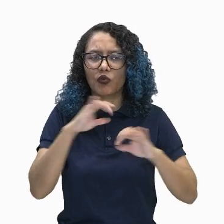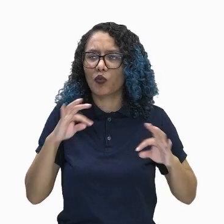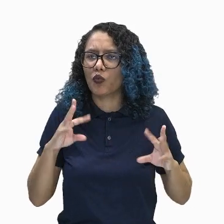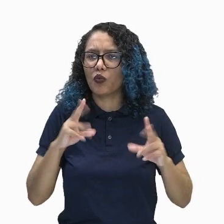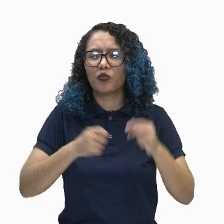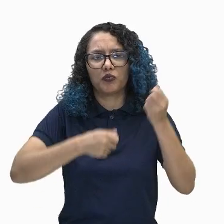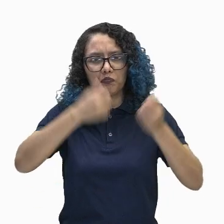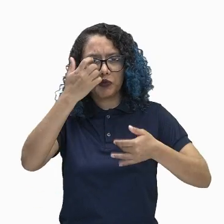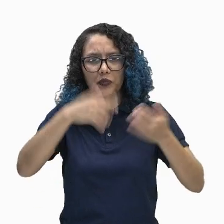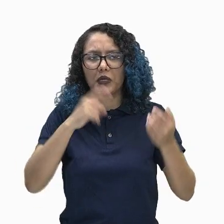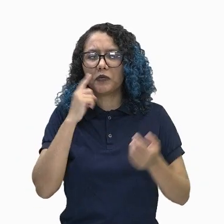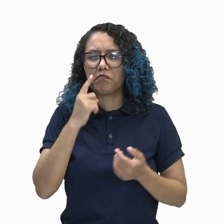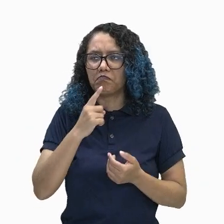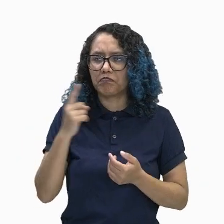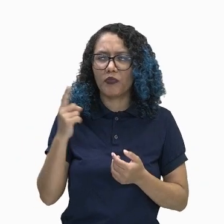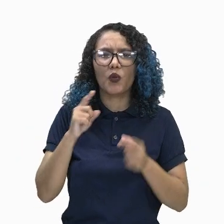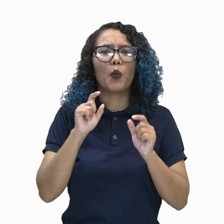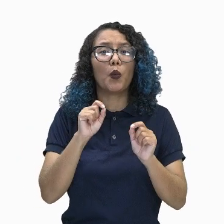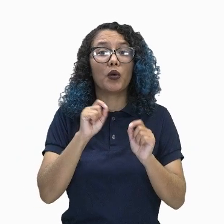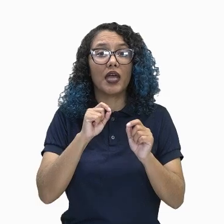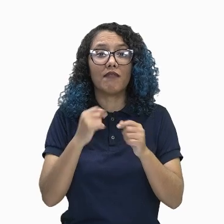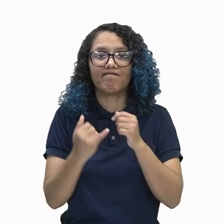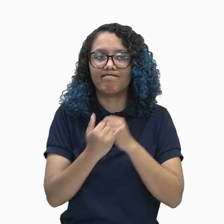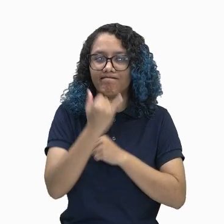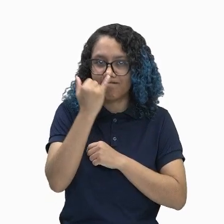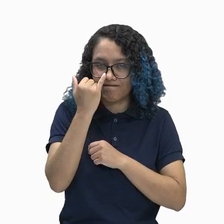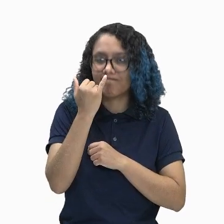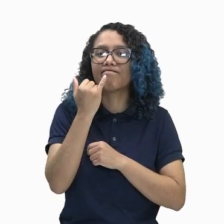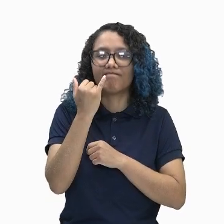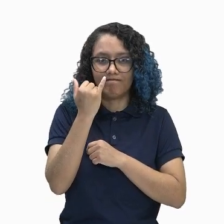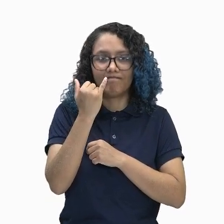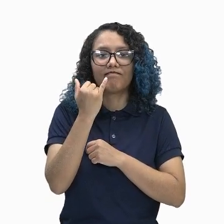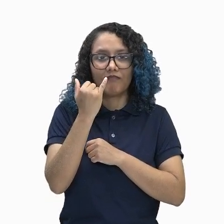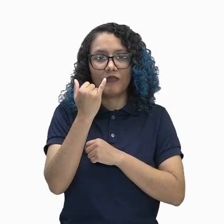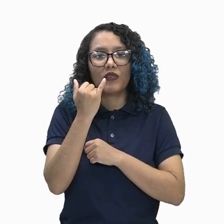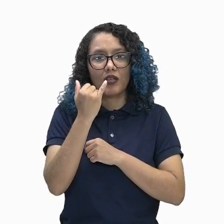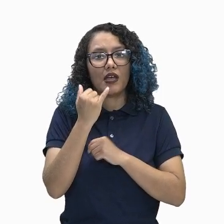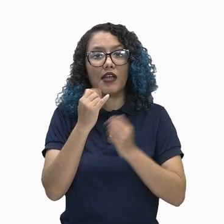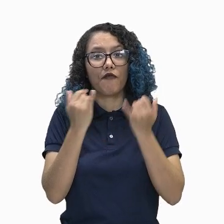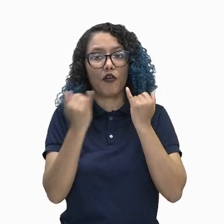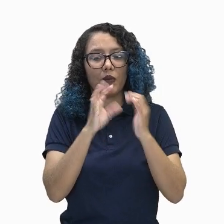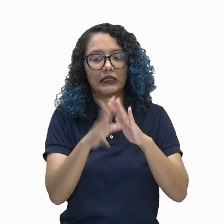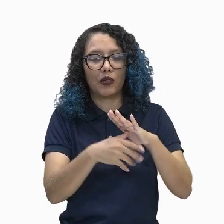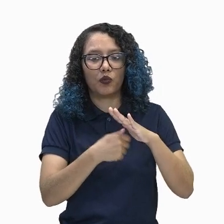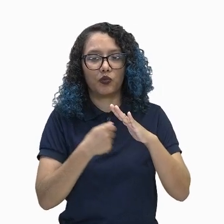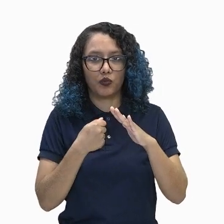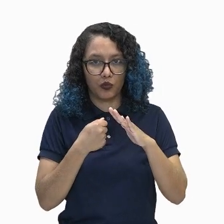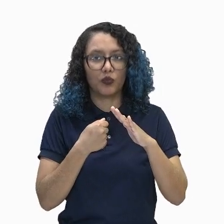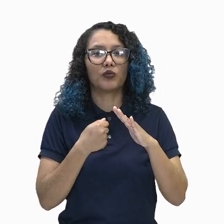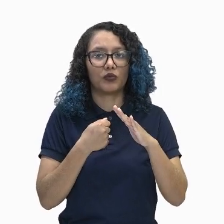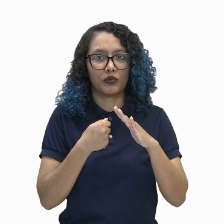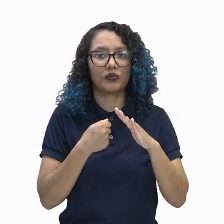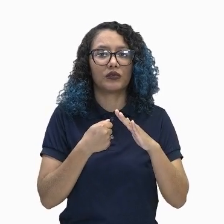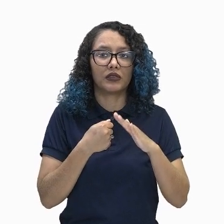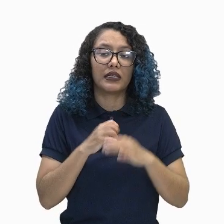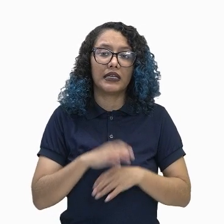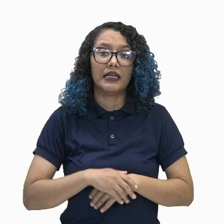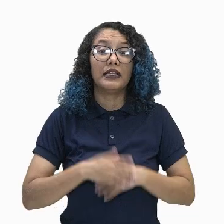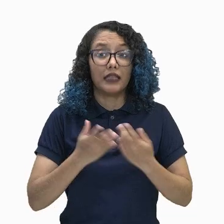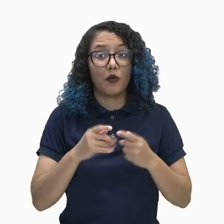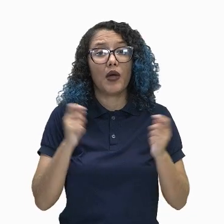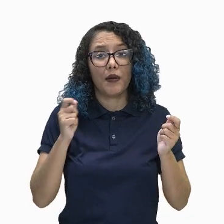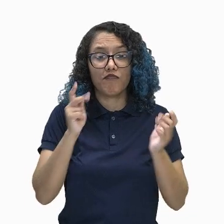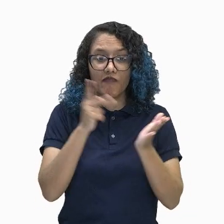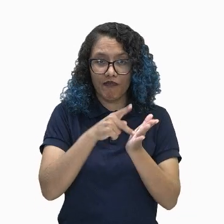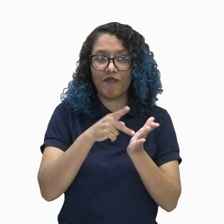falando e abordando sobre fraudes realizadas aí com o roubo de dados, certo? Então, percebo que isso é um fato que pode ser